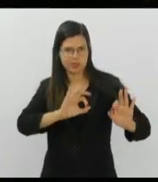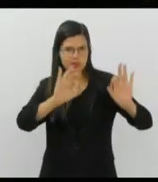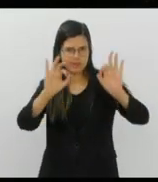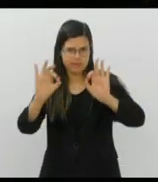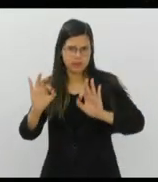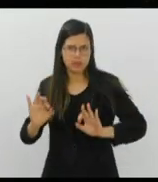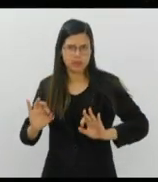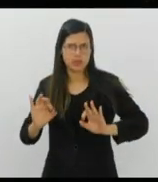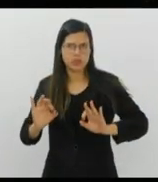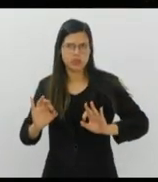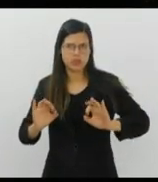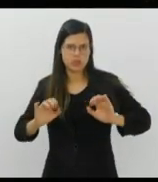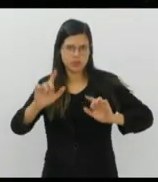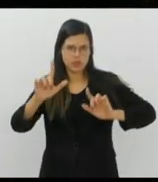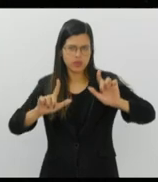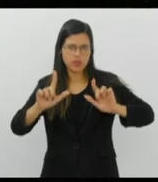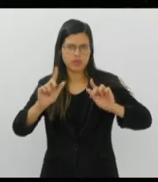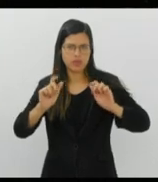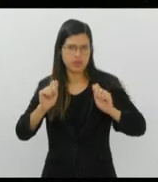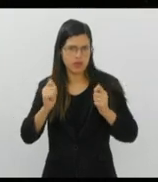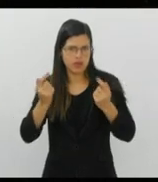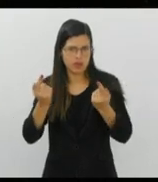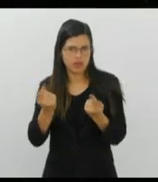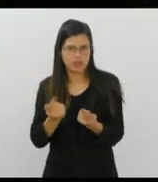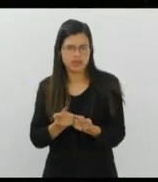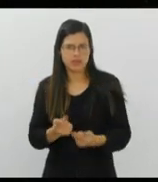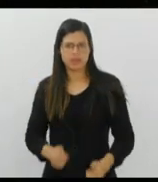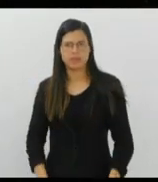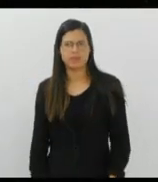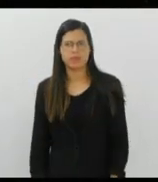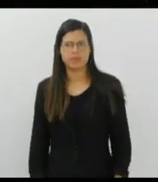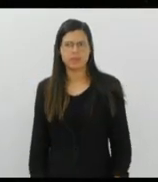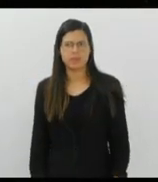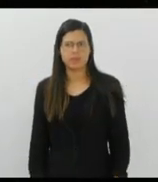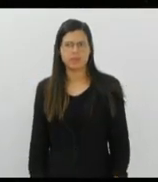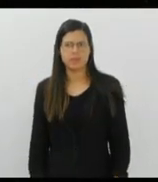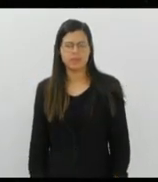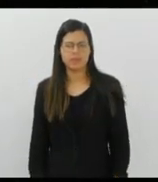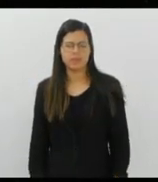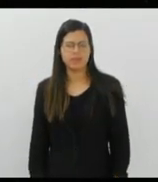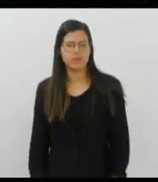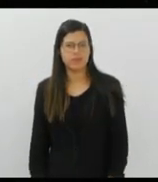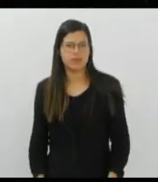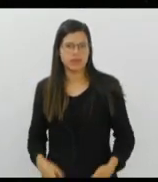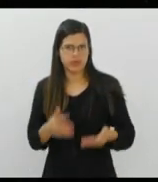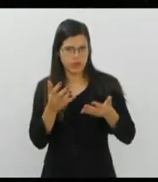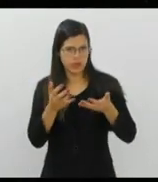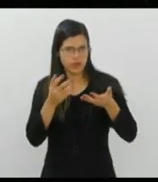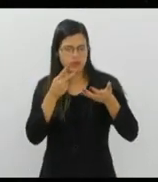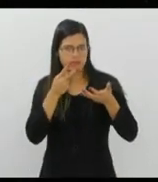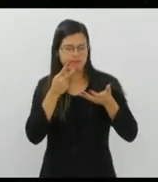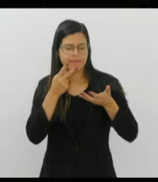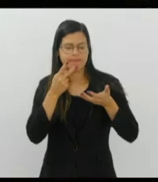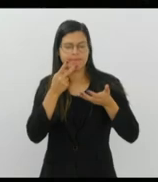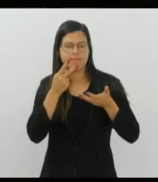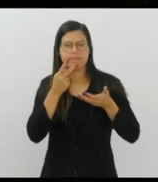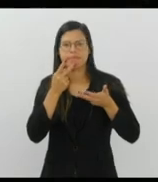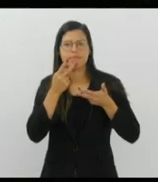telespectadores da TV Alerge. Queria trazer aqui, para